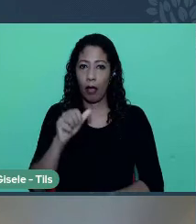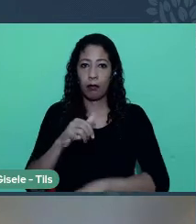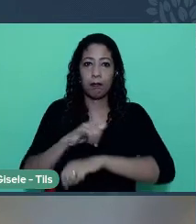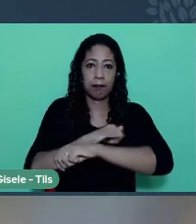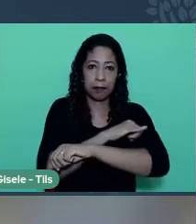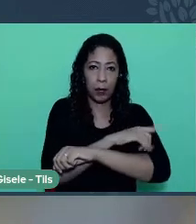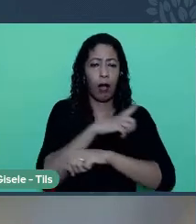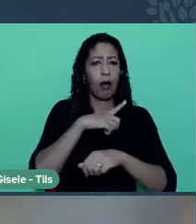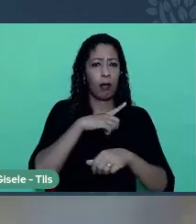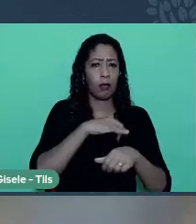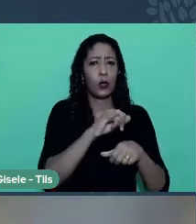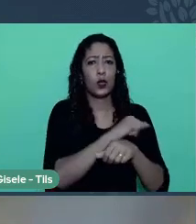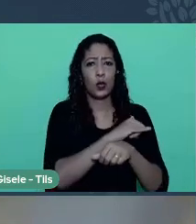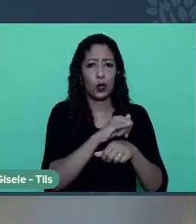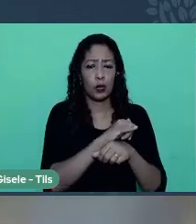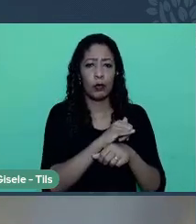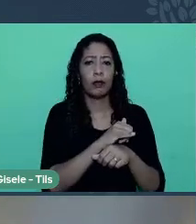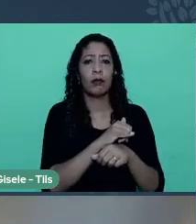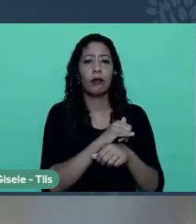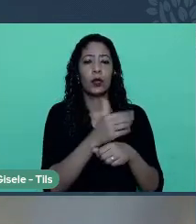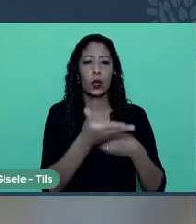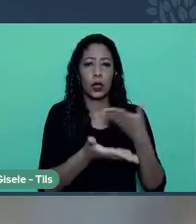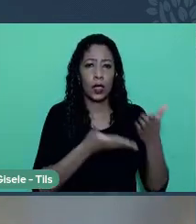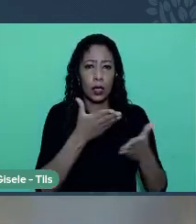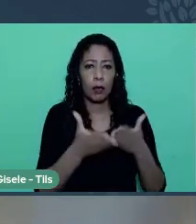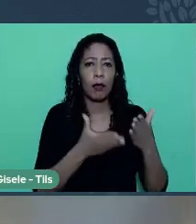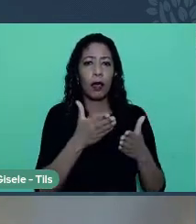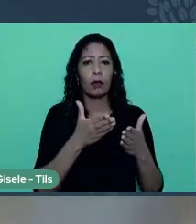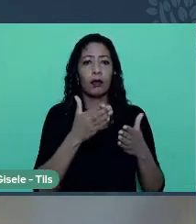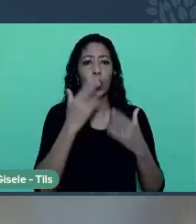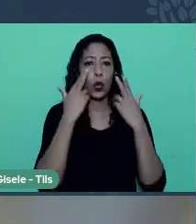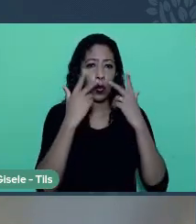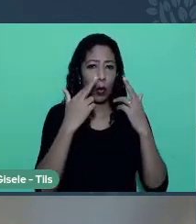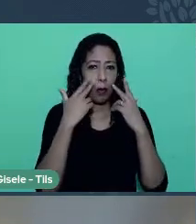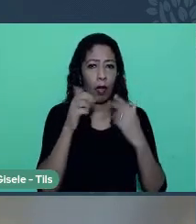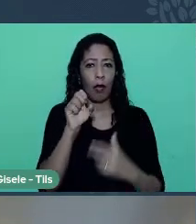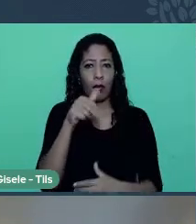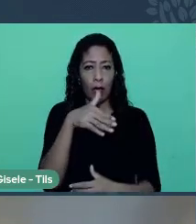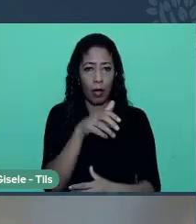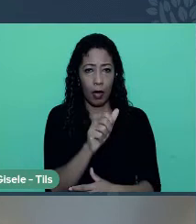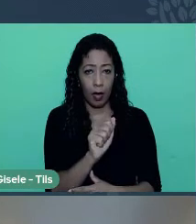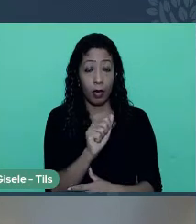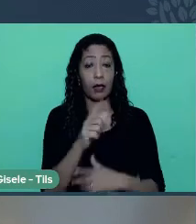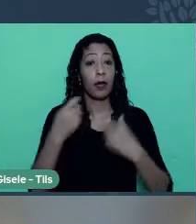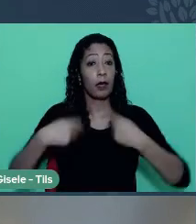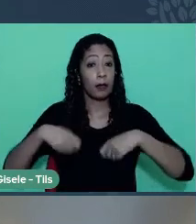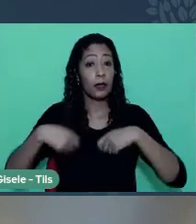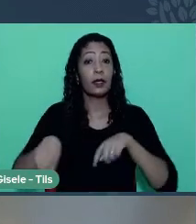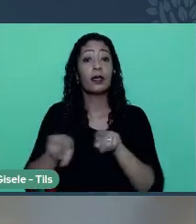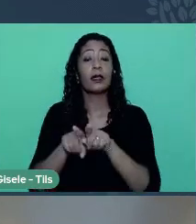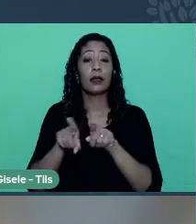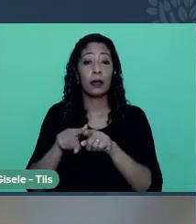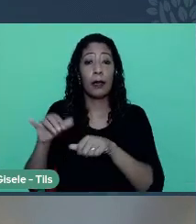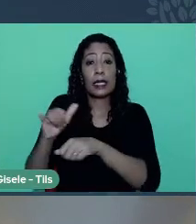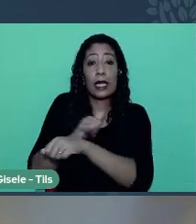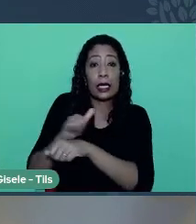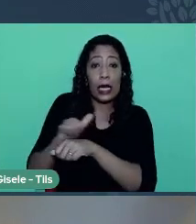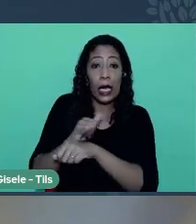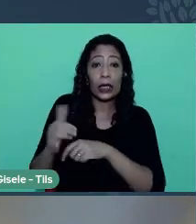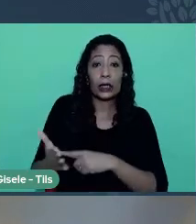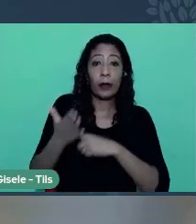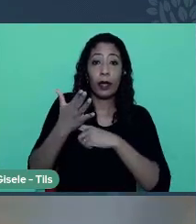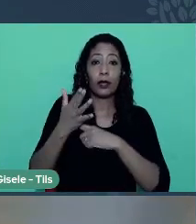da asma, todo o tratamento medicamentoso, isso tudo tem que ser seguido, ela tem que procurar estratégias para perder peso,